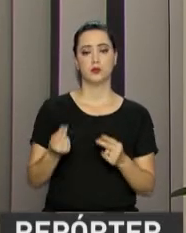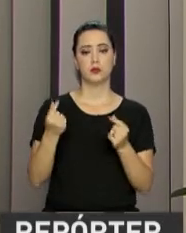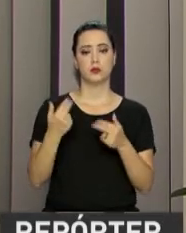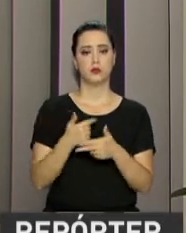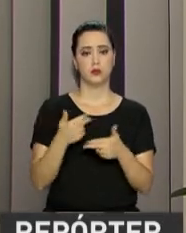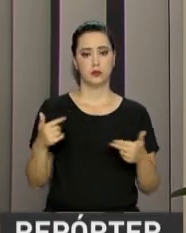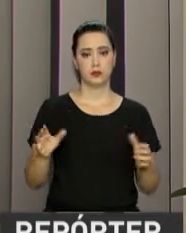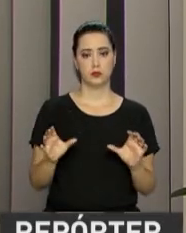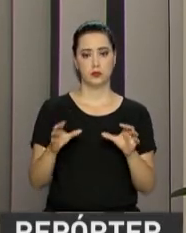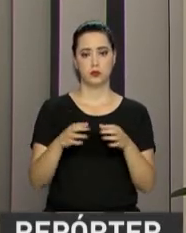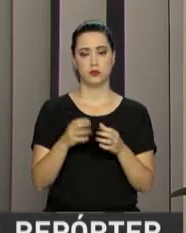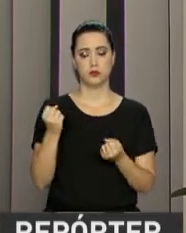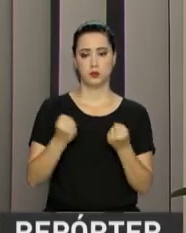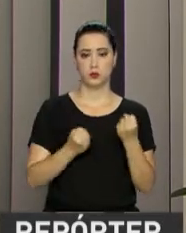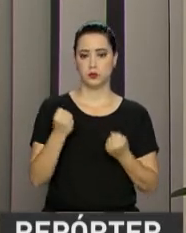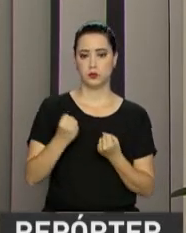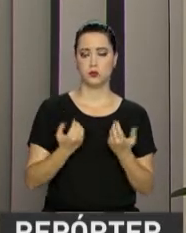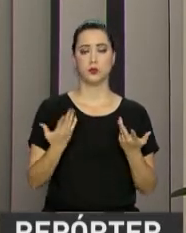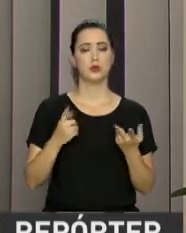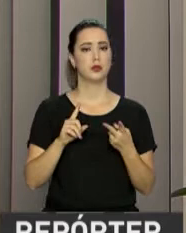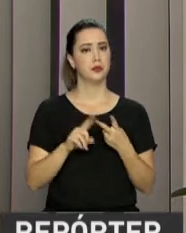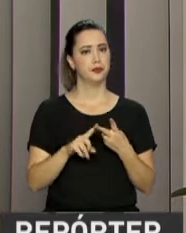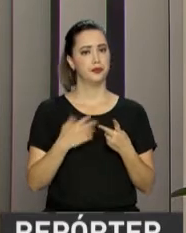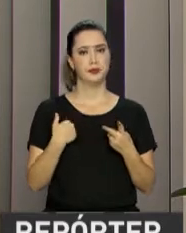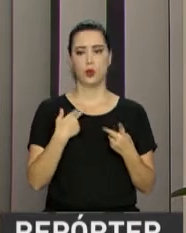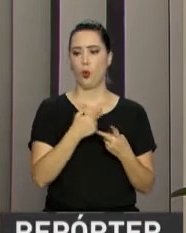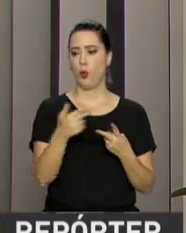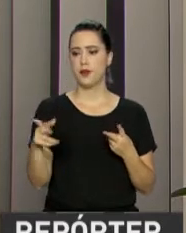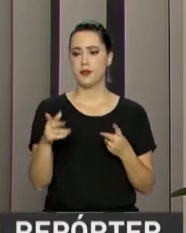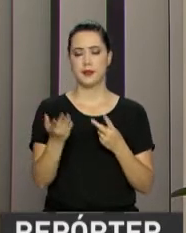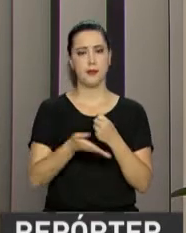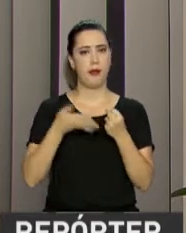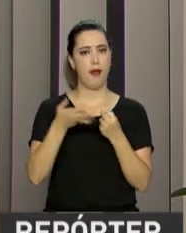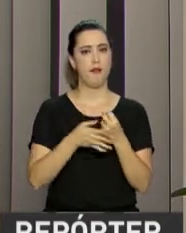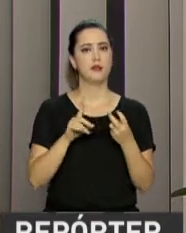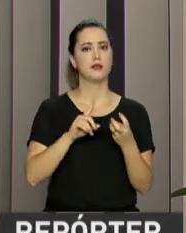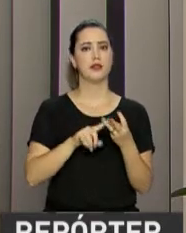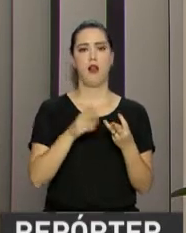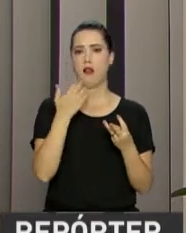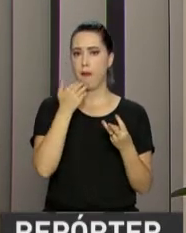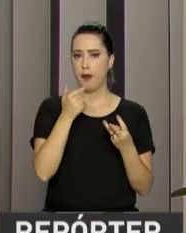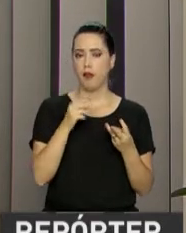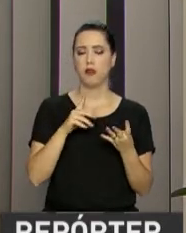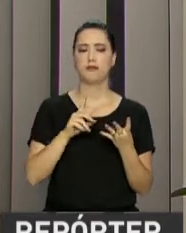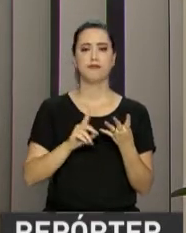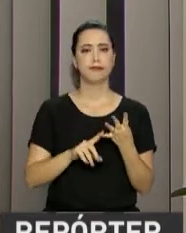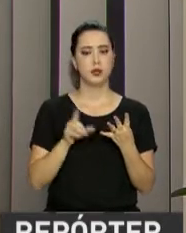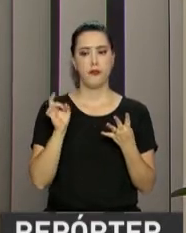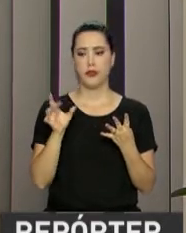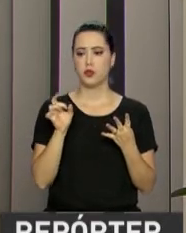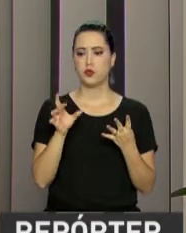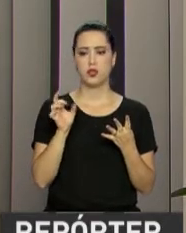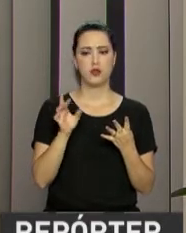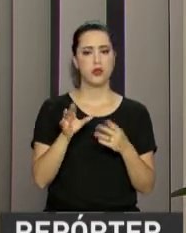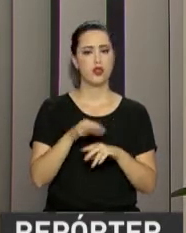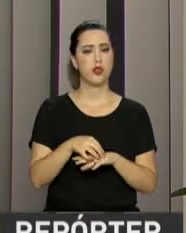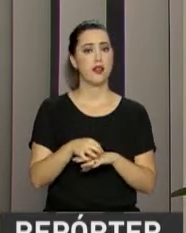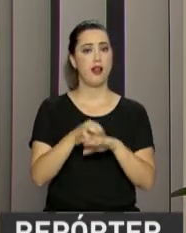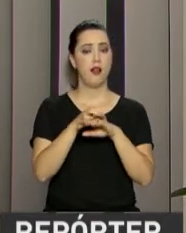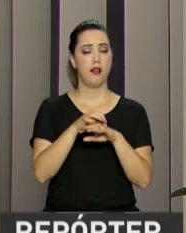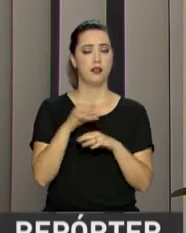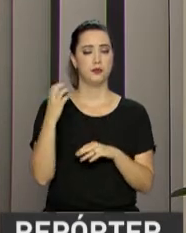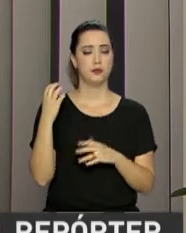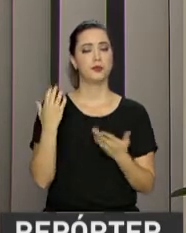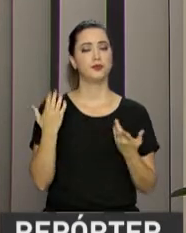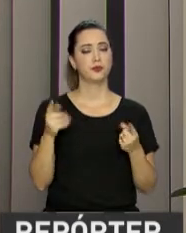produtos no setor automotivo até insumos e alimentos o brasil é um grande exportador de carnes em geral é pro